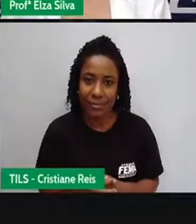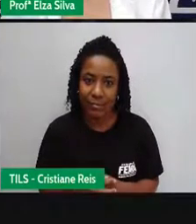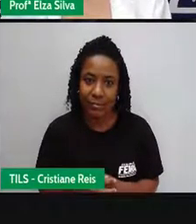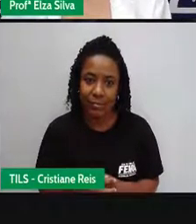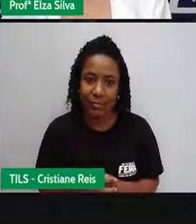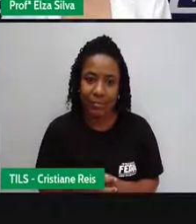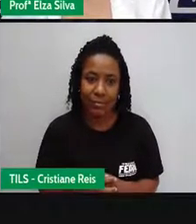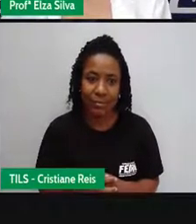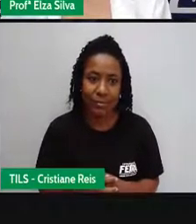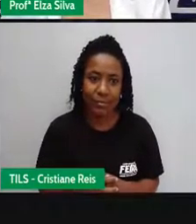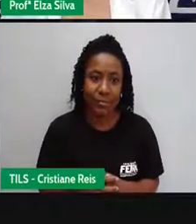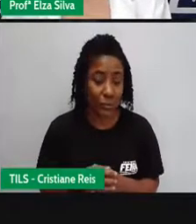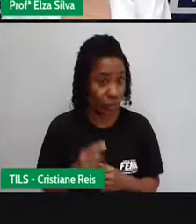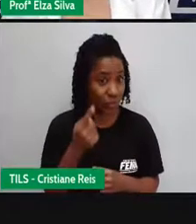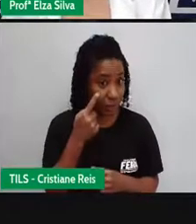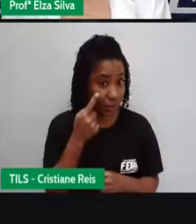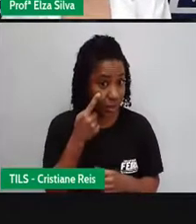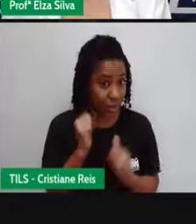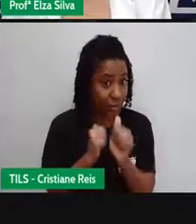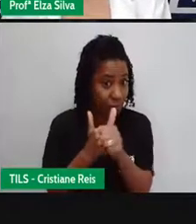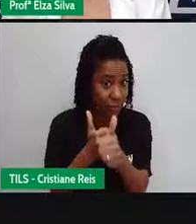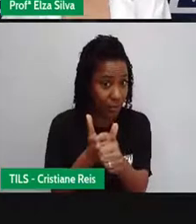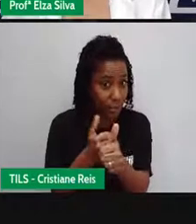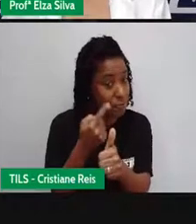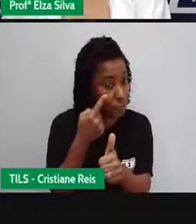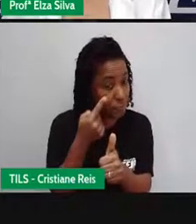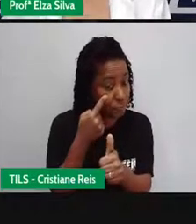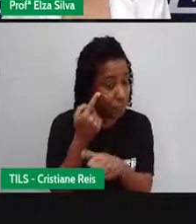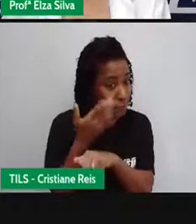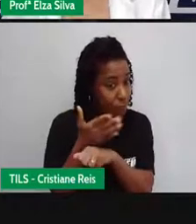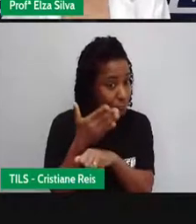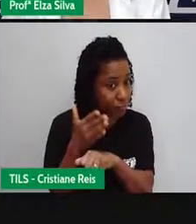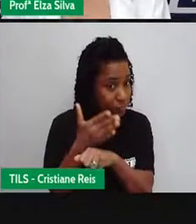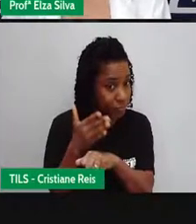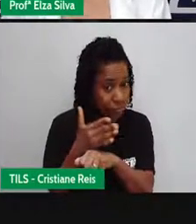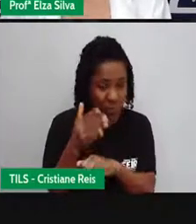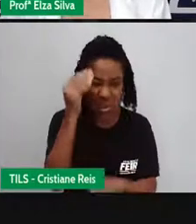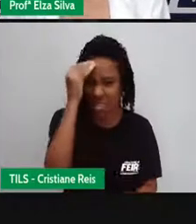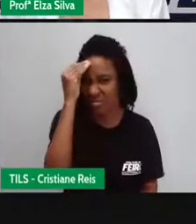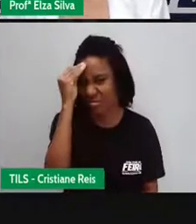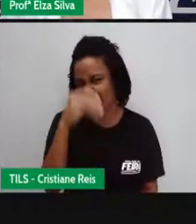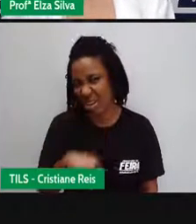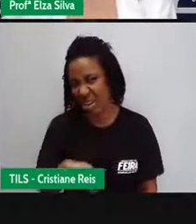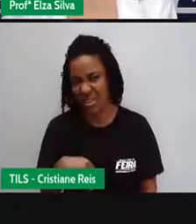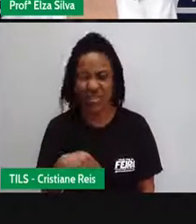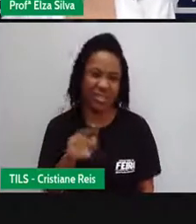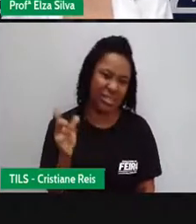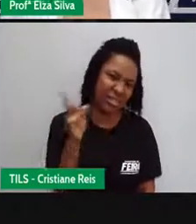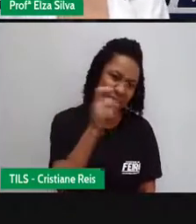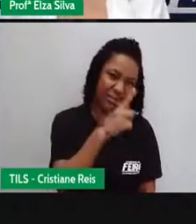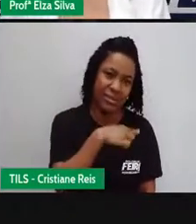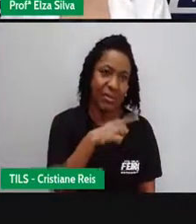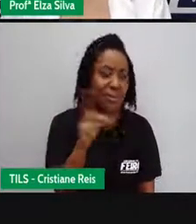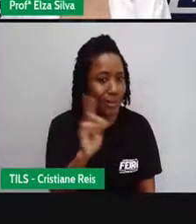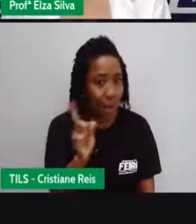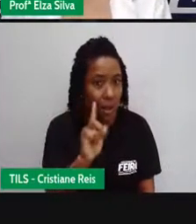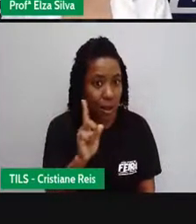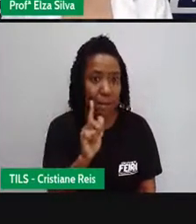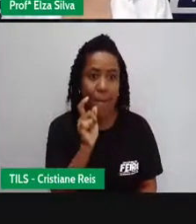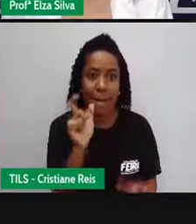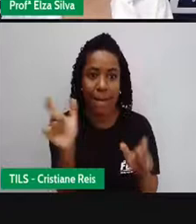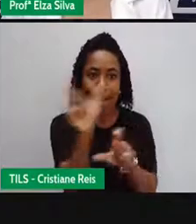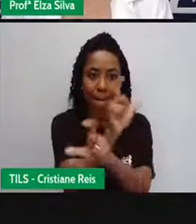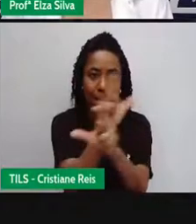lá, vocês façam junto comigo, ok? Students, let's go, não desistam. Às vezes as palavras ficam muito